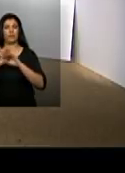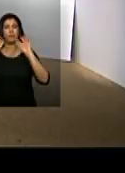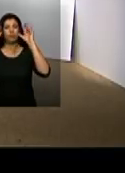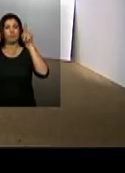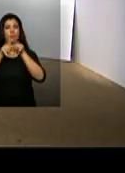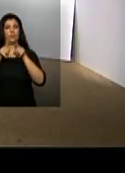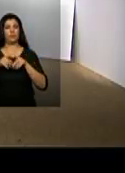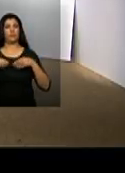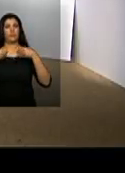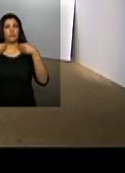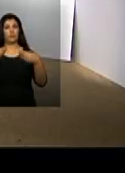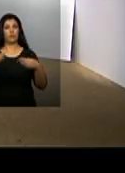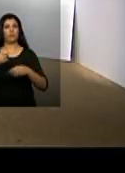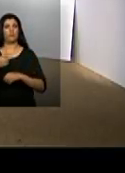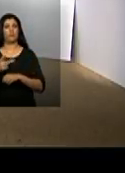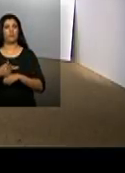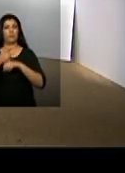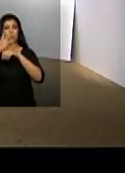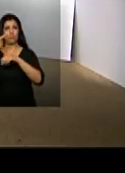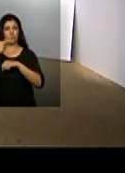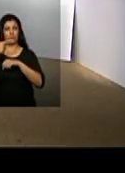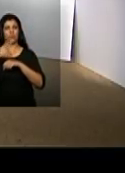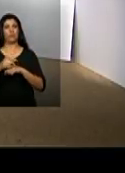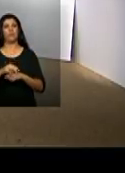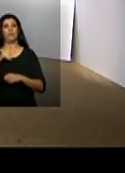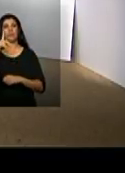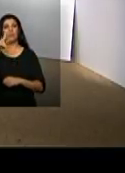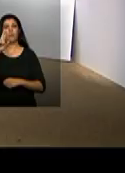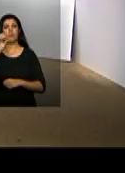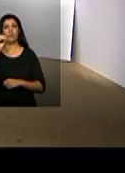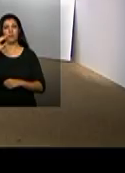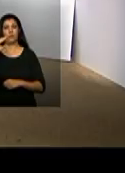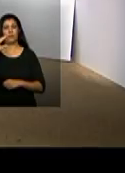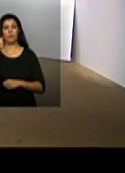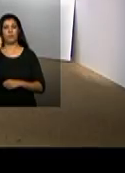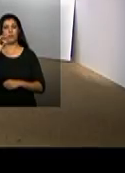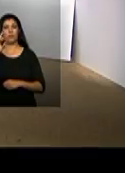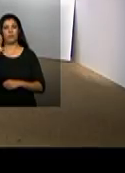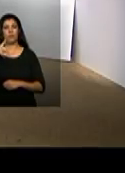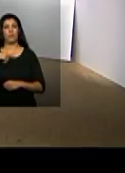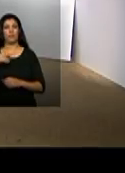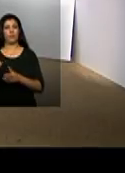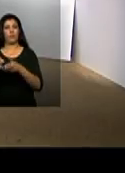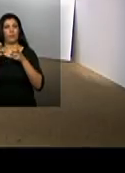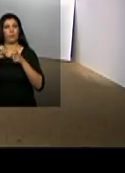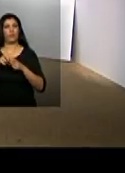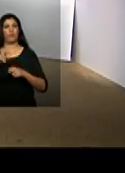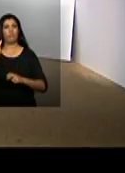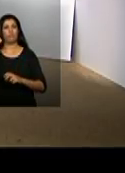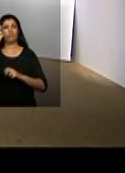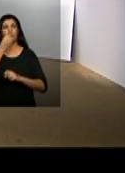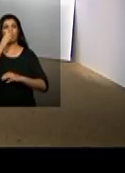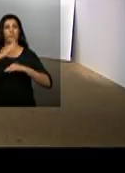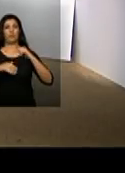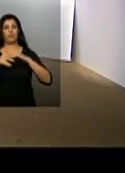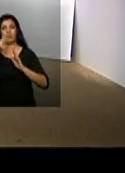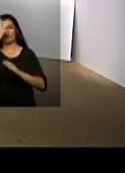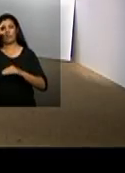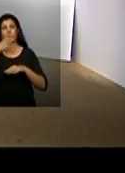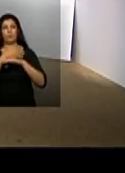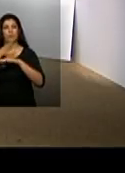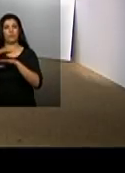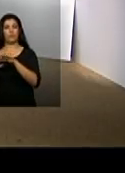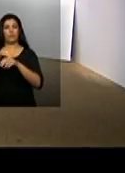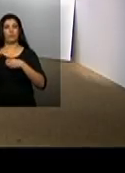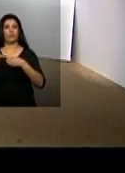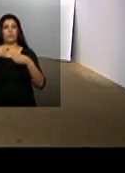e também entregou o segundo prêmio Cidade Pro Catador, que reconhece boas práticas de inclusão dos catadores nas